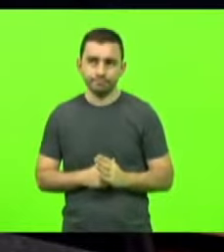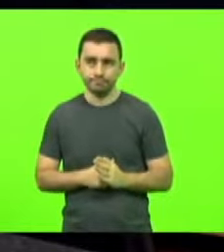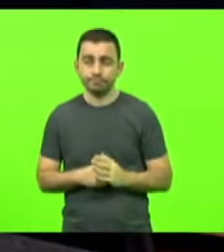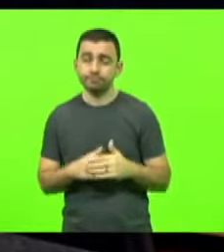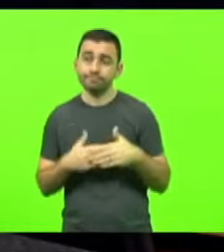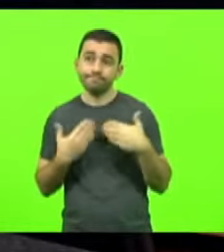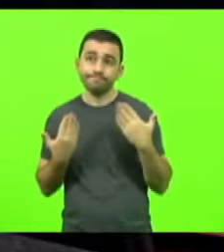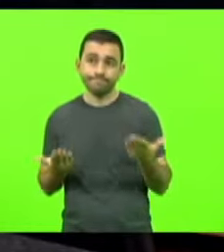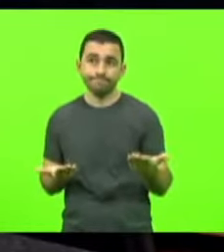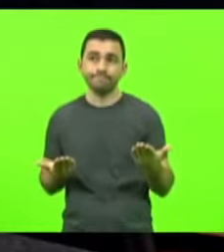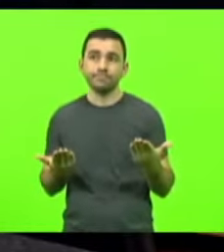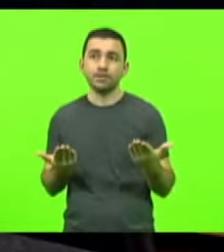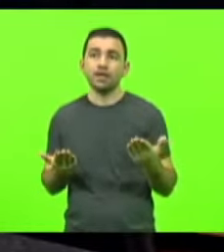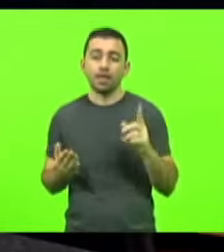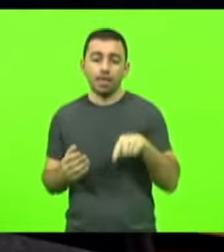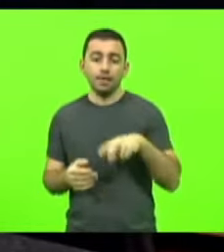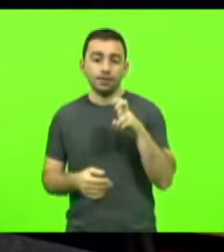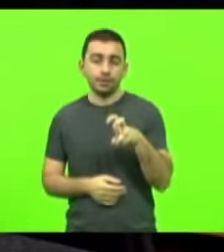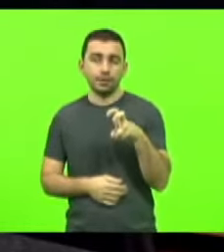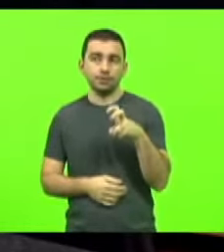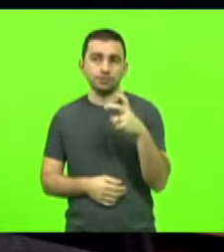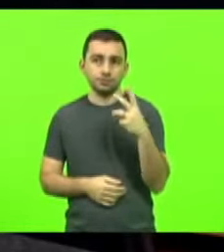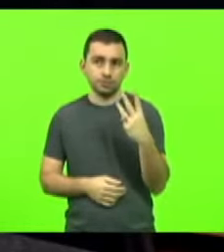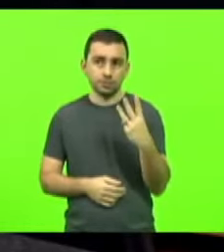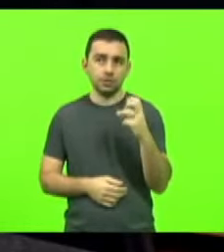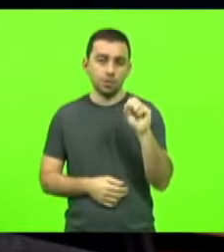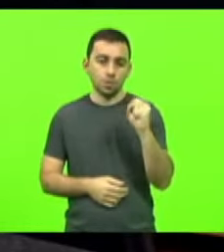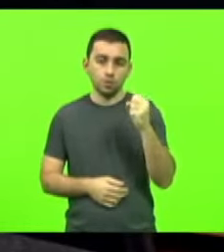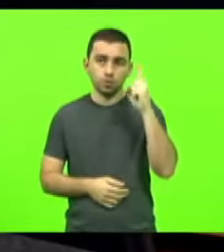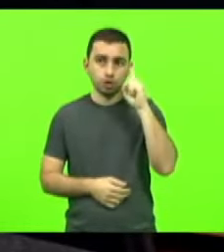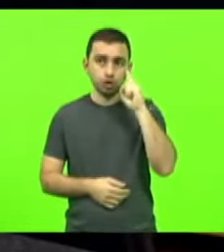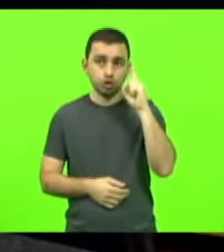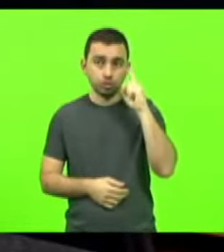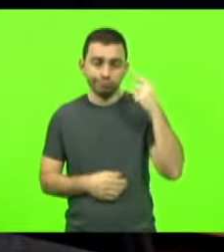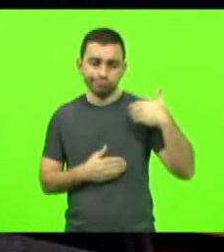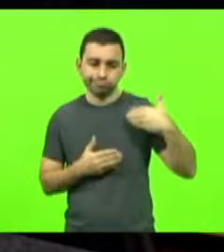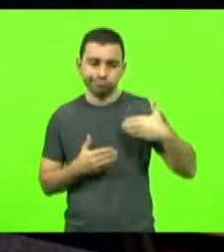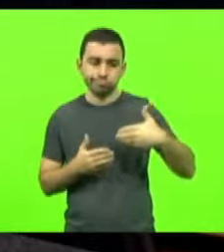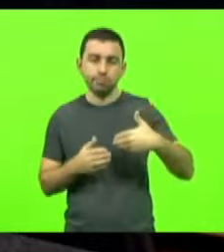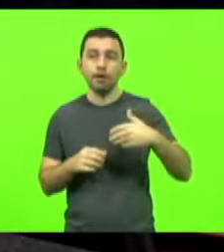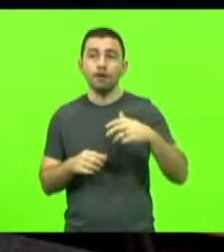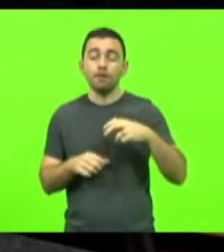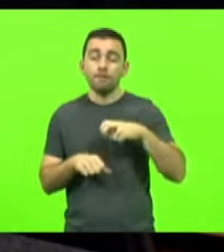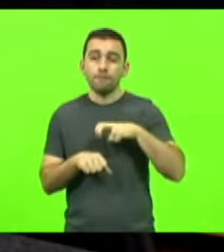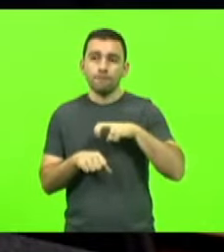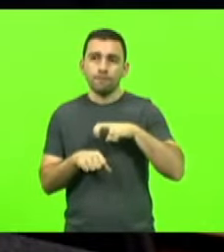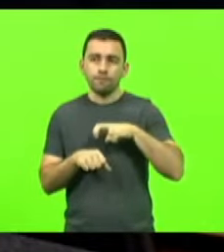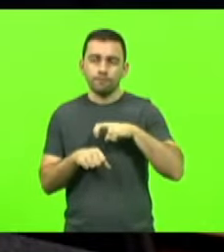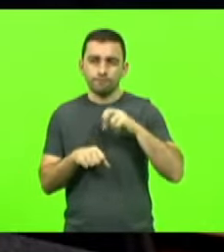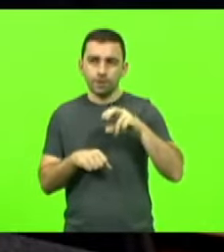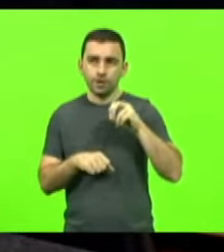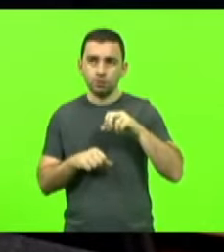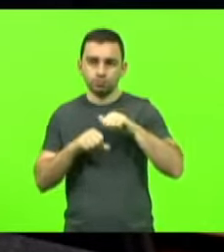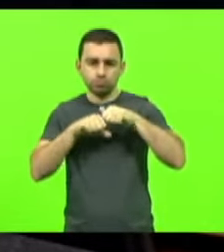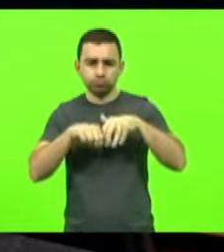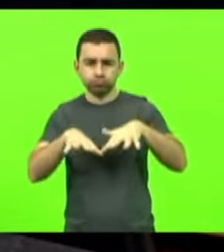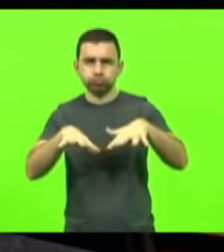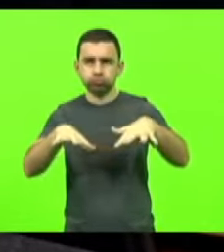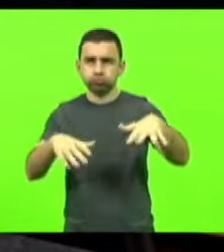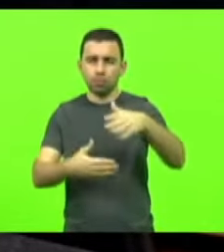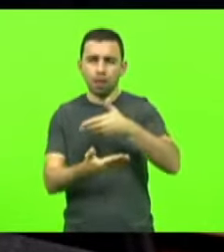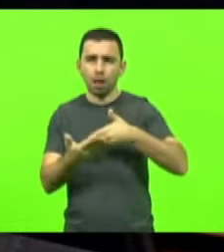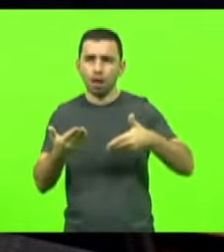tecnicamente, estamos há 538 dias com o vírus circulando em nosso país.